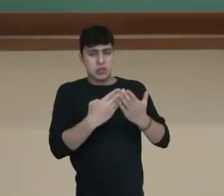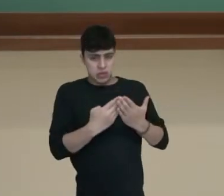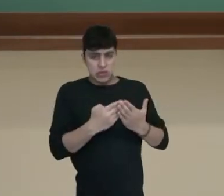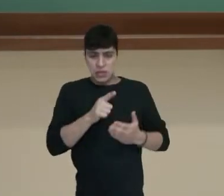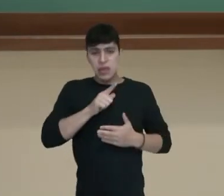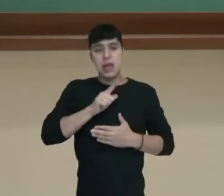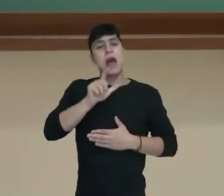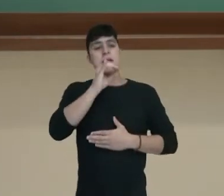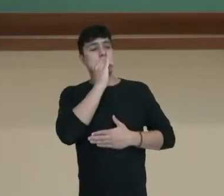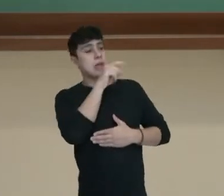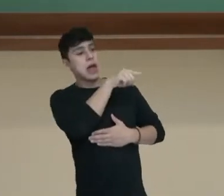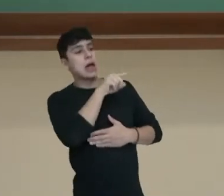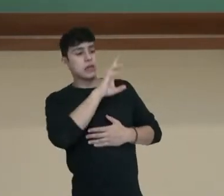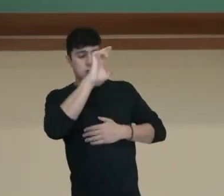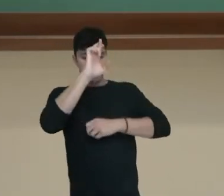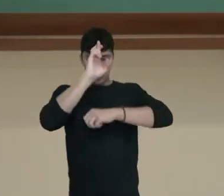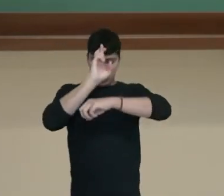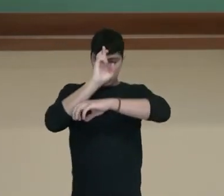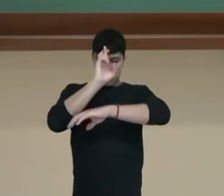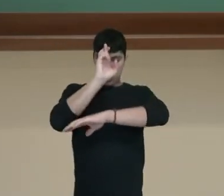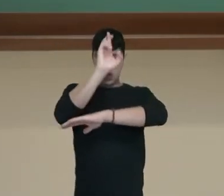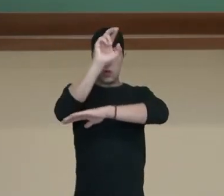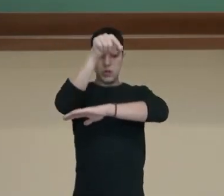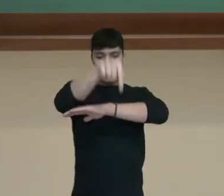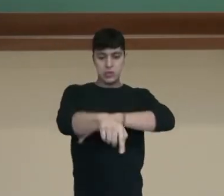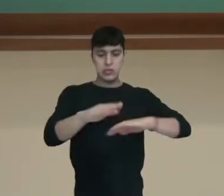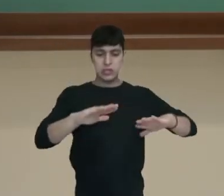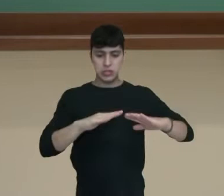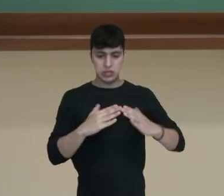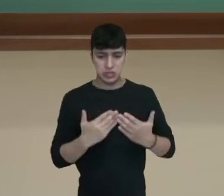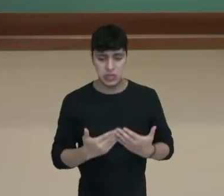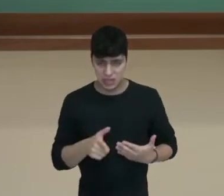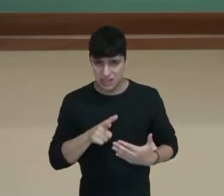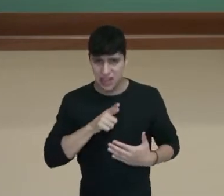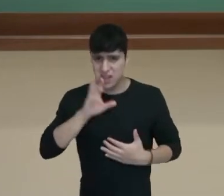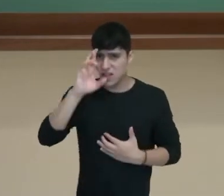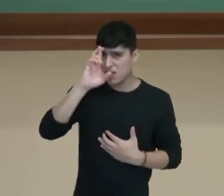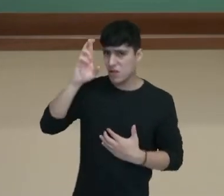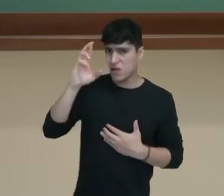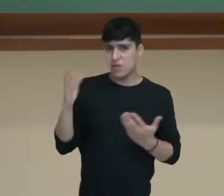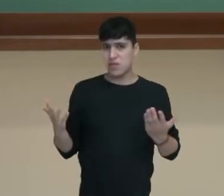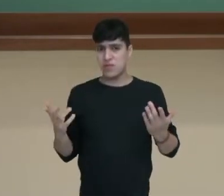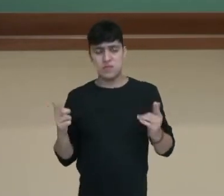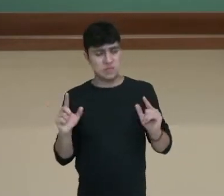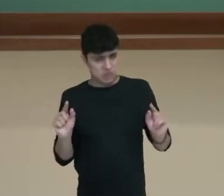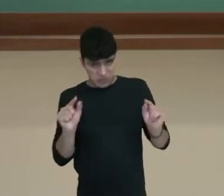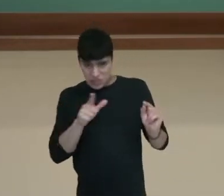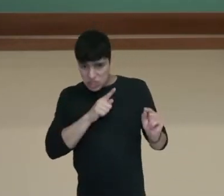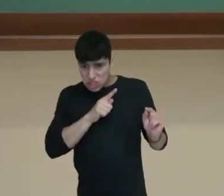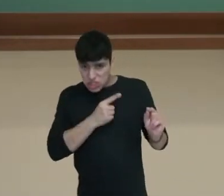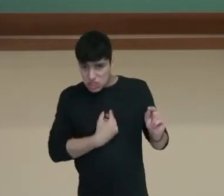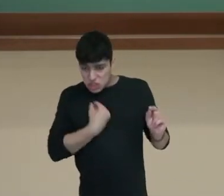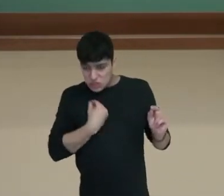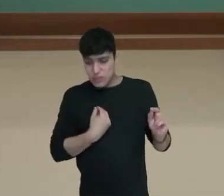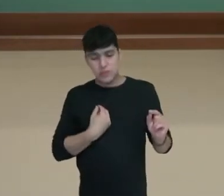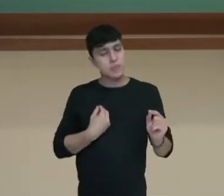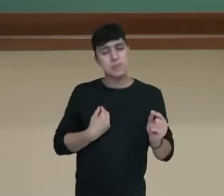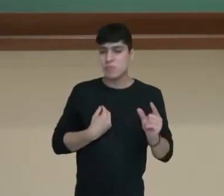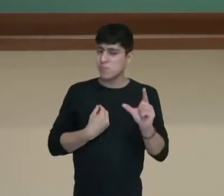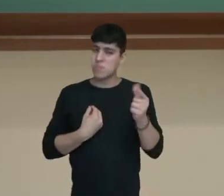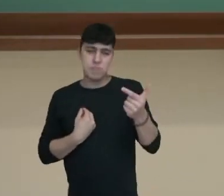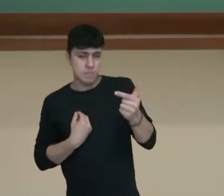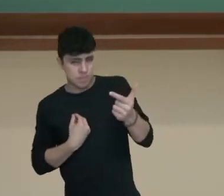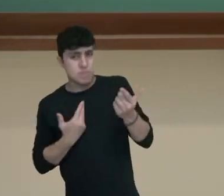assim, o fulano aqui, ele é dono dessa escola pública aqui, escola estadual, existe? É claro que não,